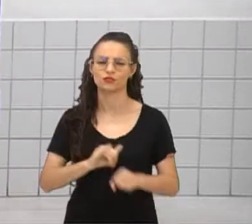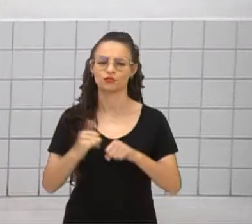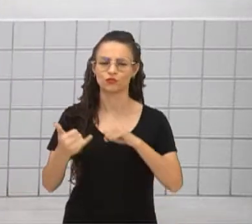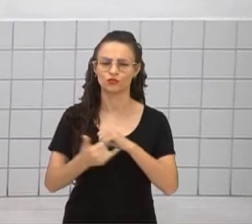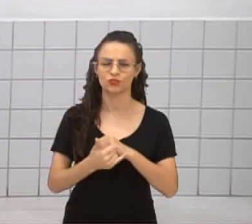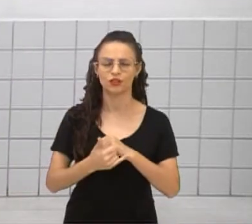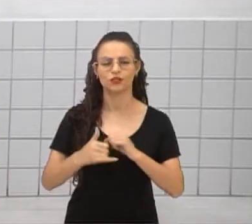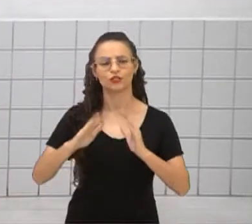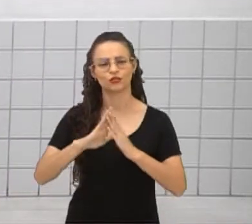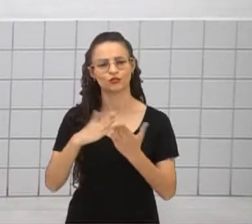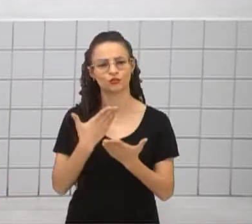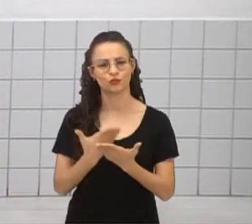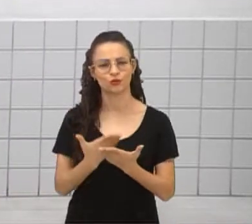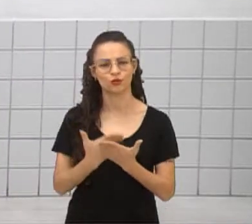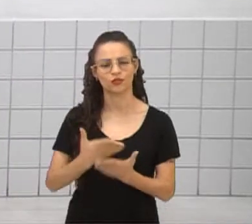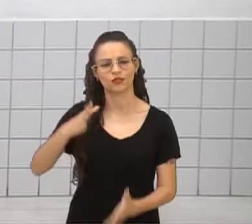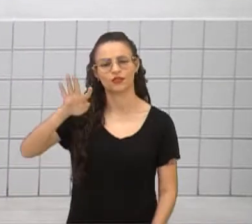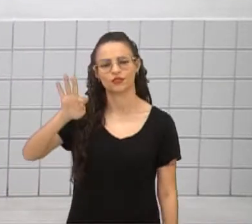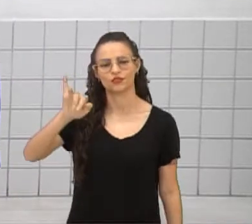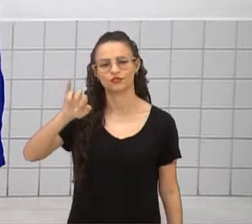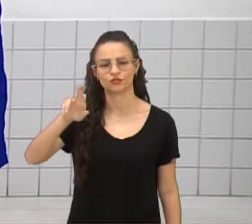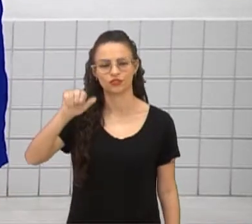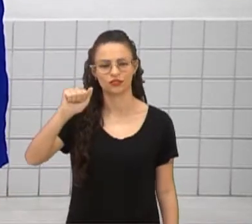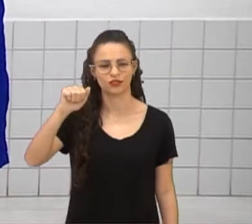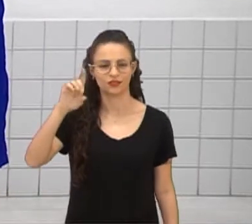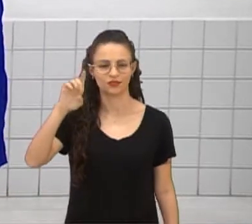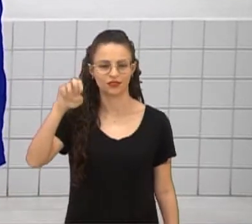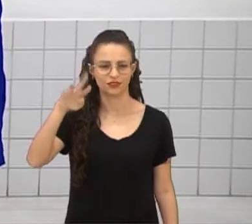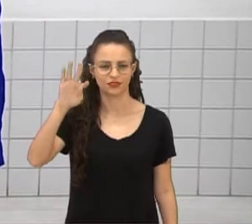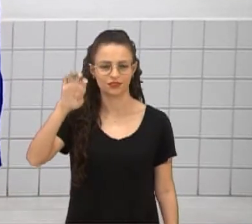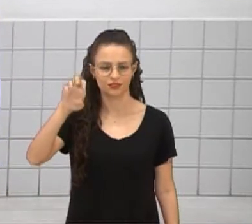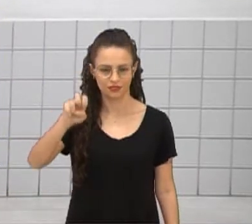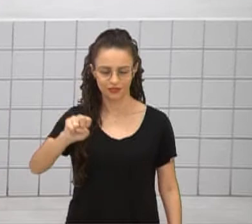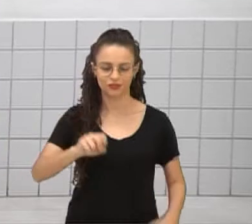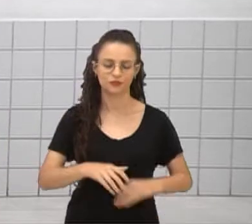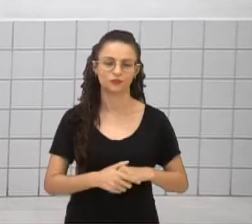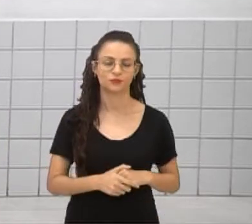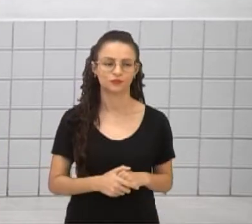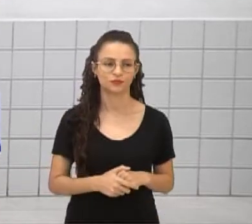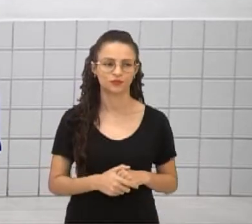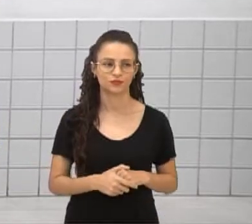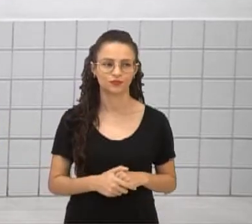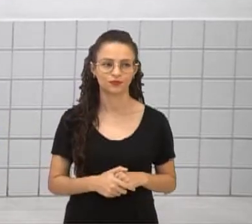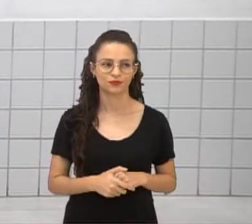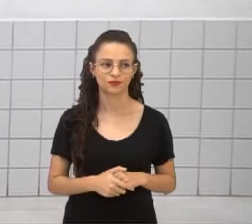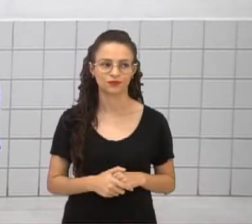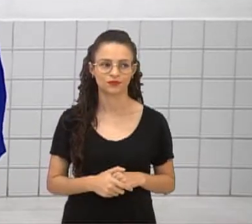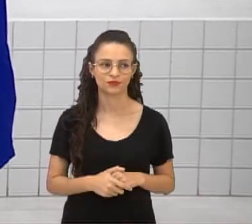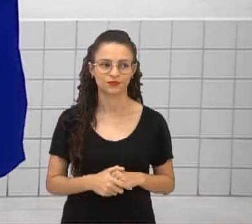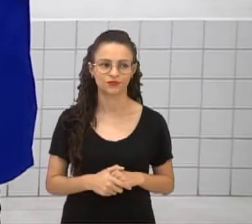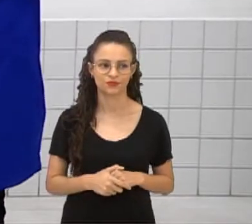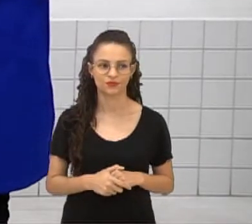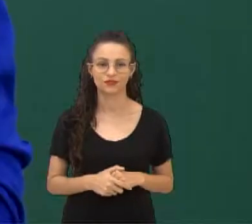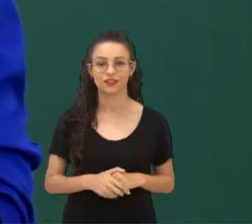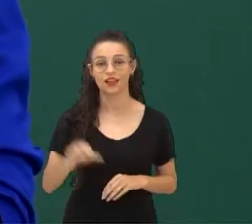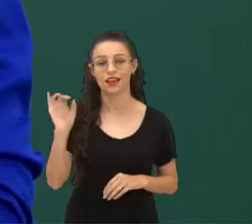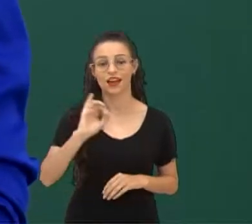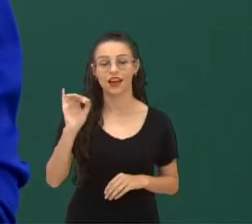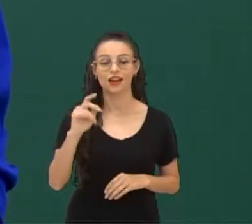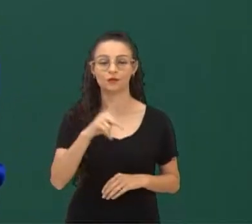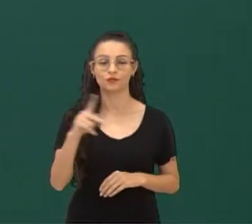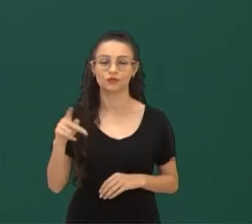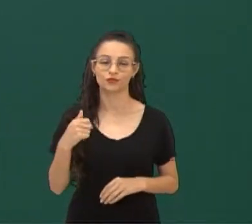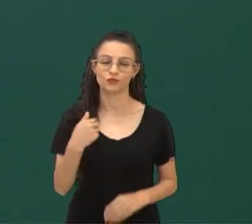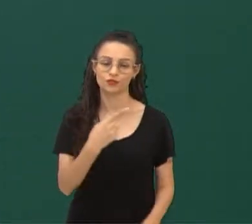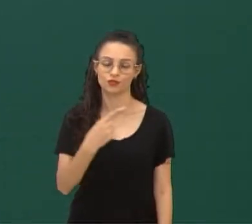estudo no Colégio Tiradentes São José aqui do ladinho né ai ai desculpa te interromper Eyed Peas My